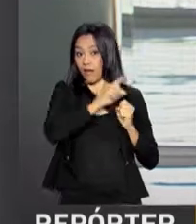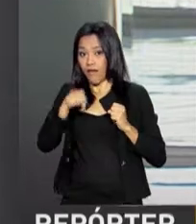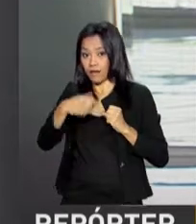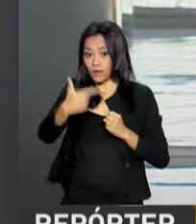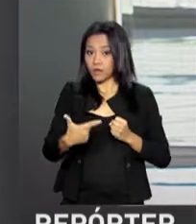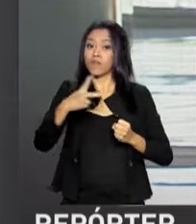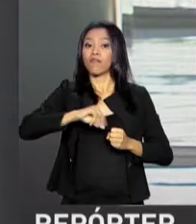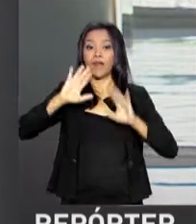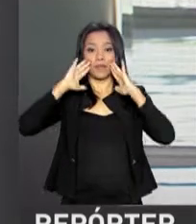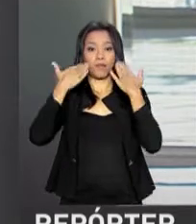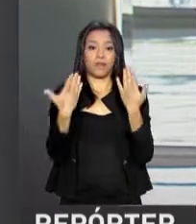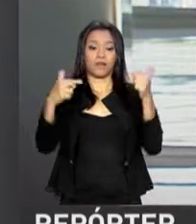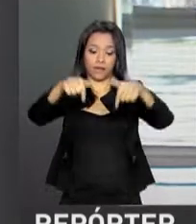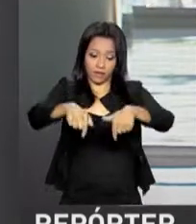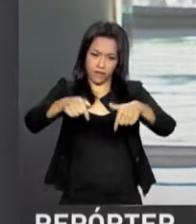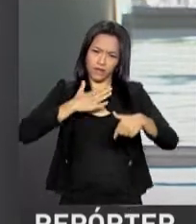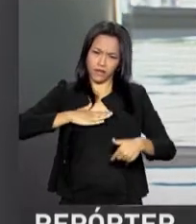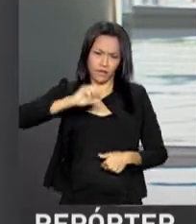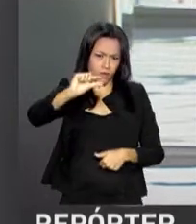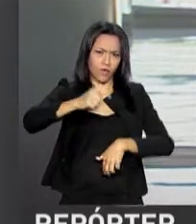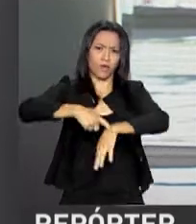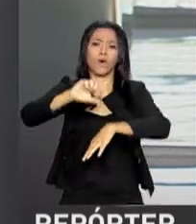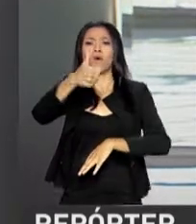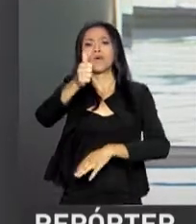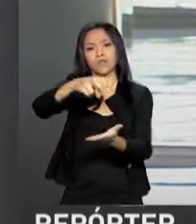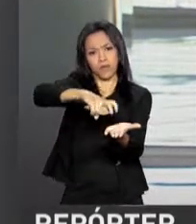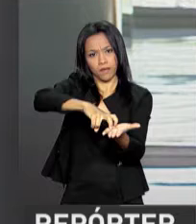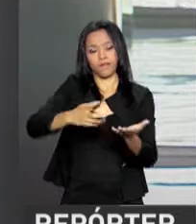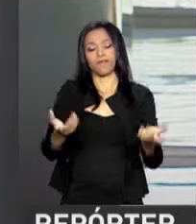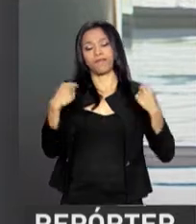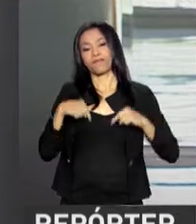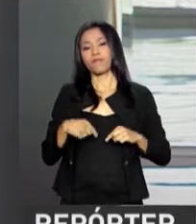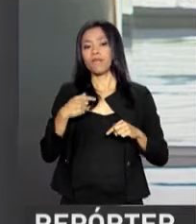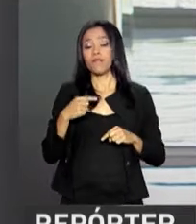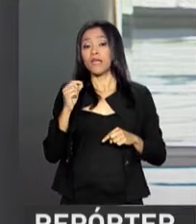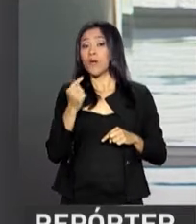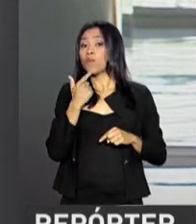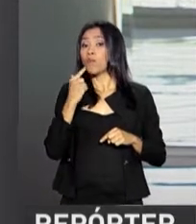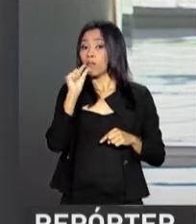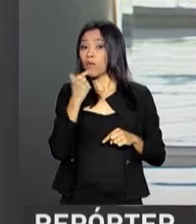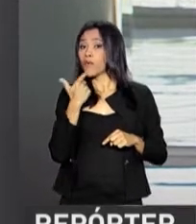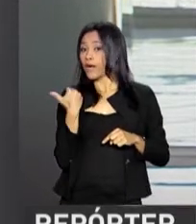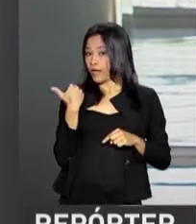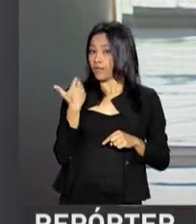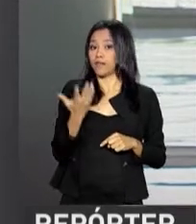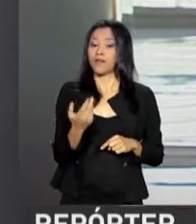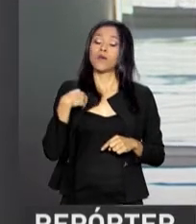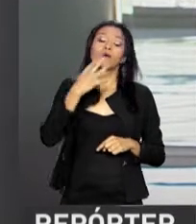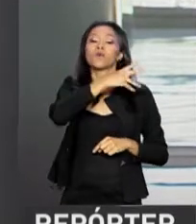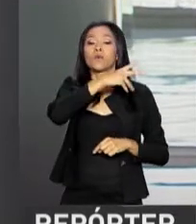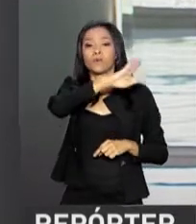ao vivo da tv nbr logo mais às 11 horas da manhã um pouco antes desse evento o presidente michel temer recebe